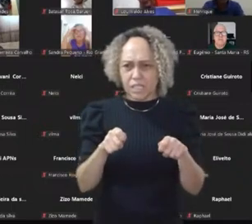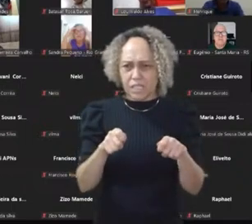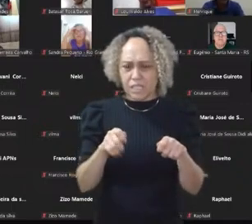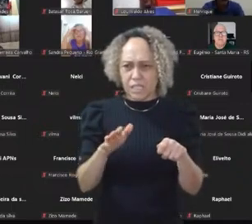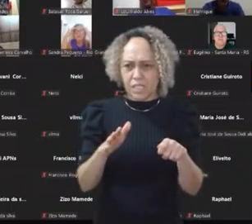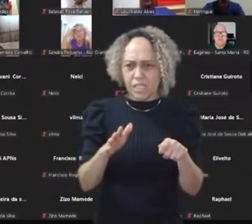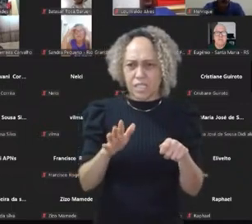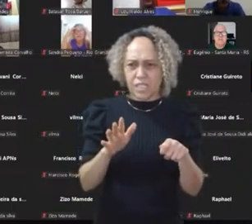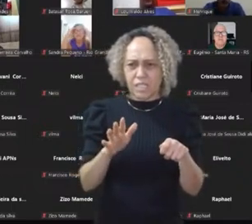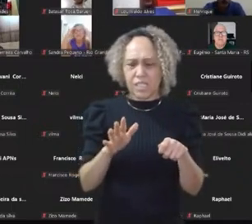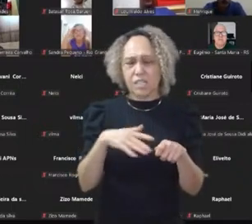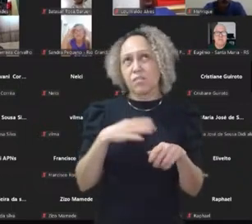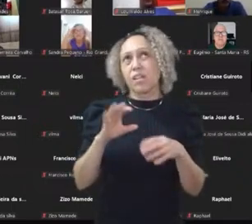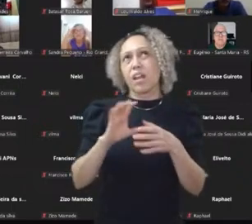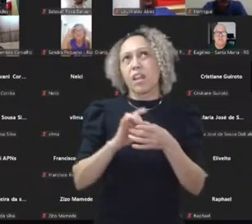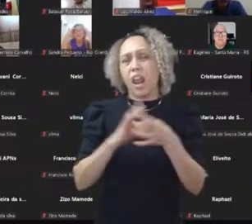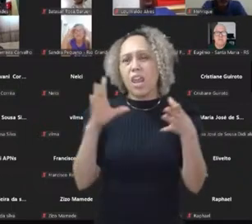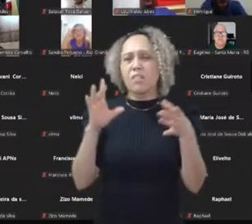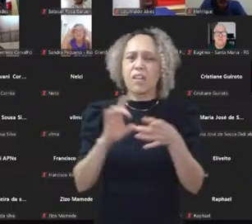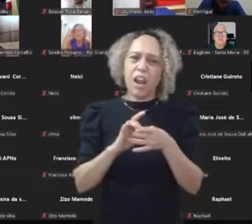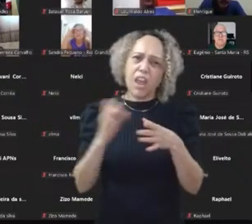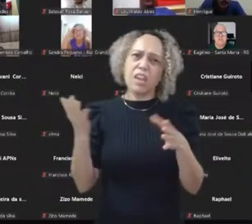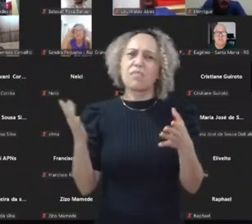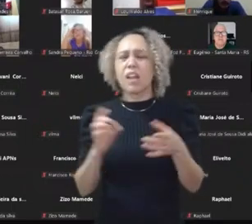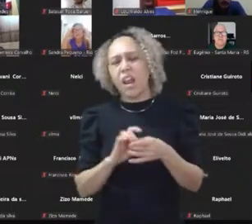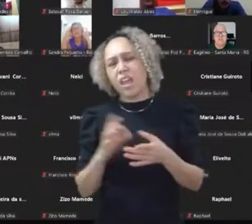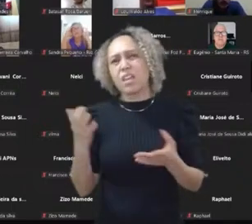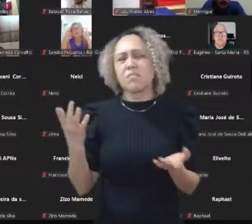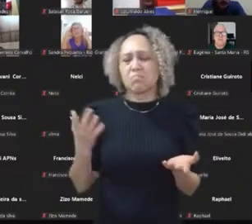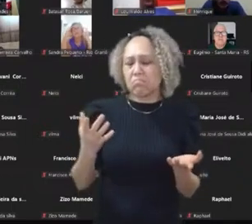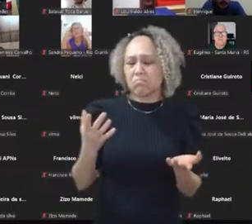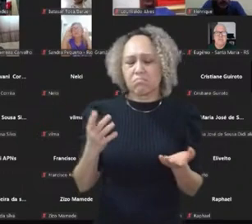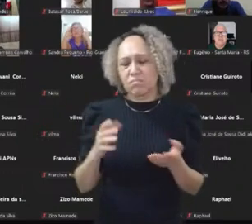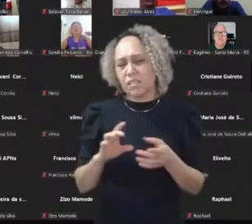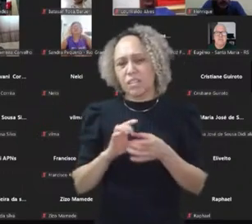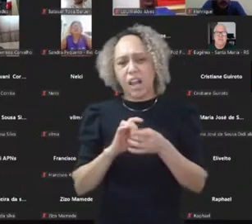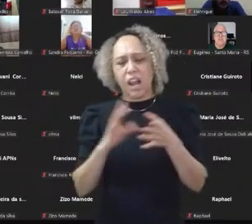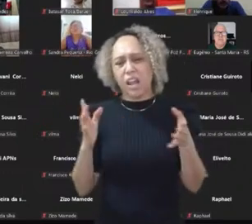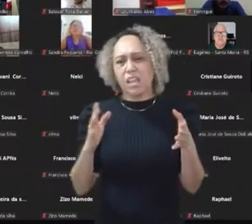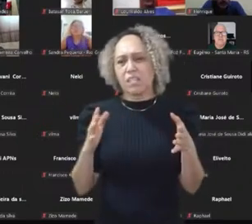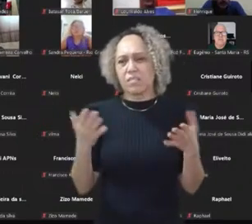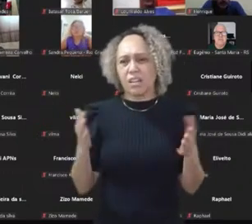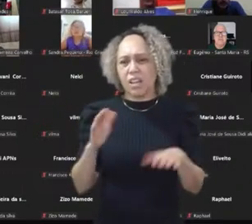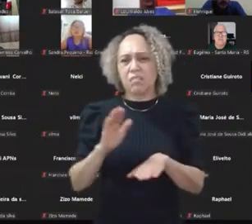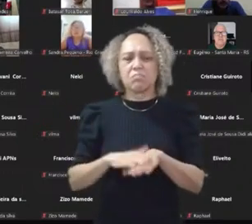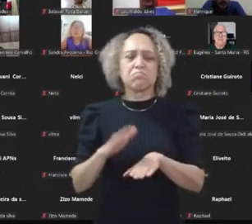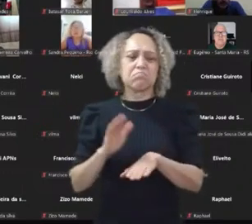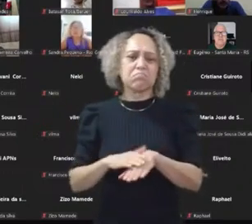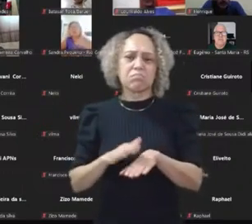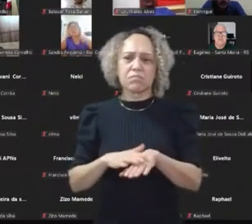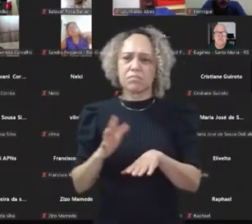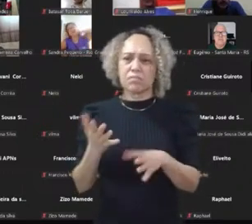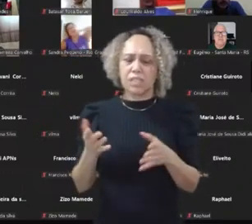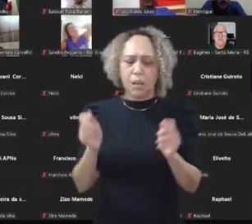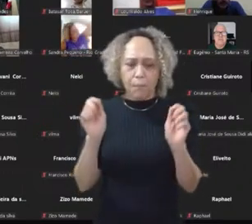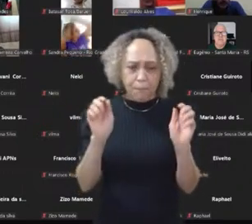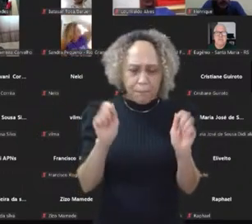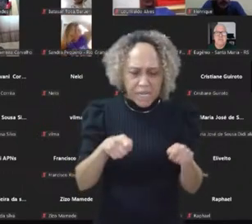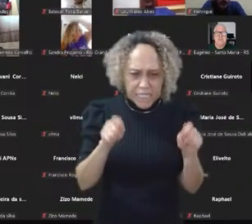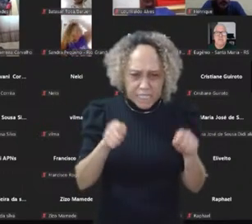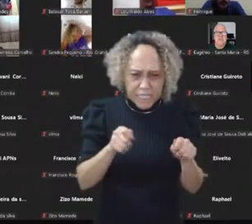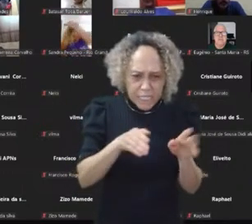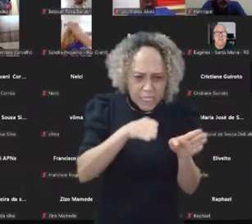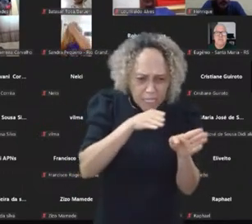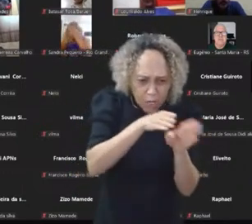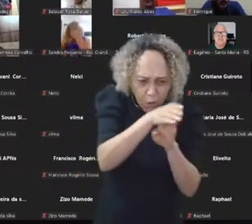ficar nesse espontaneísmo quas também não saiu a palavra esse espontaneísmo simplesmente das redes se não tiver um direcionamento de Que